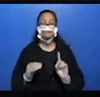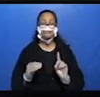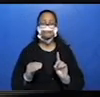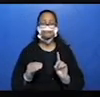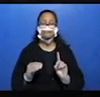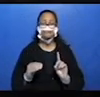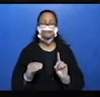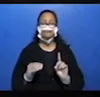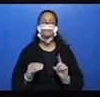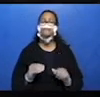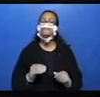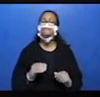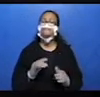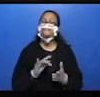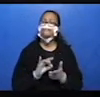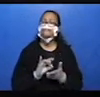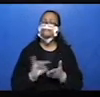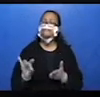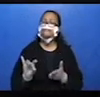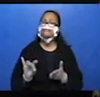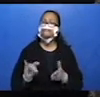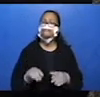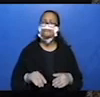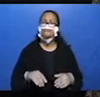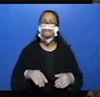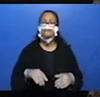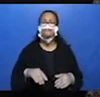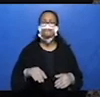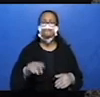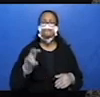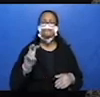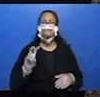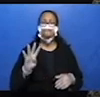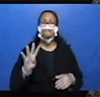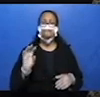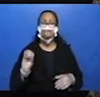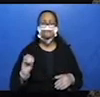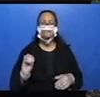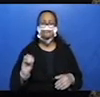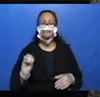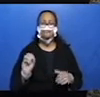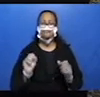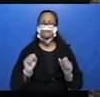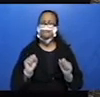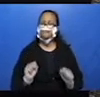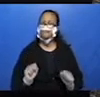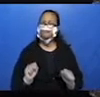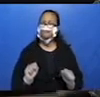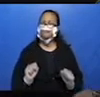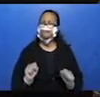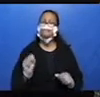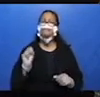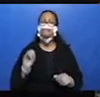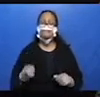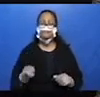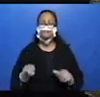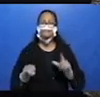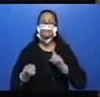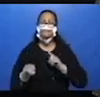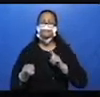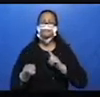Elimina. 540 pode ser múltiplo dos 10, 100 ou 1000? Sim, professora, porque ele acaba com um